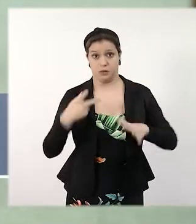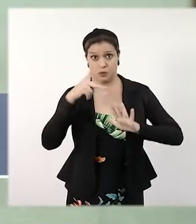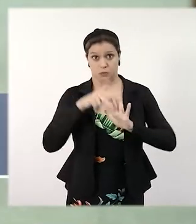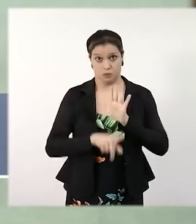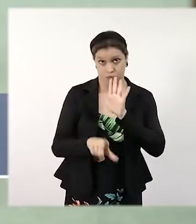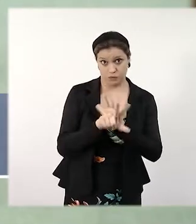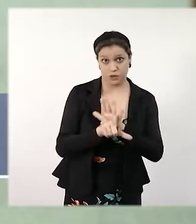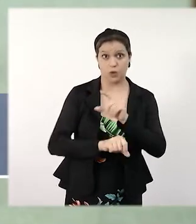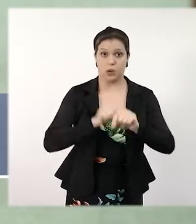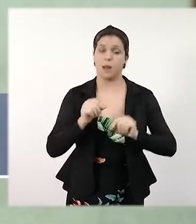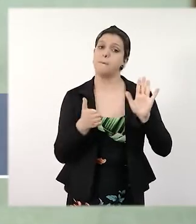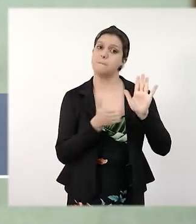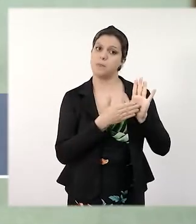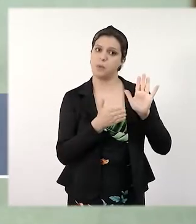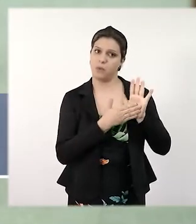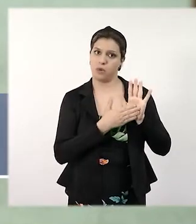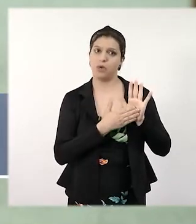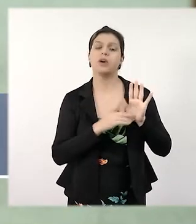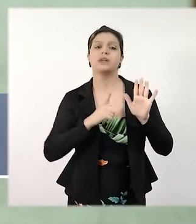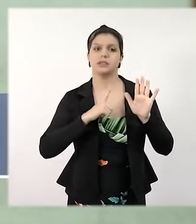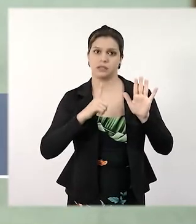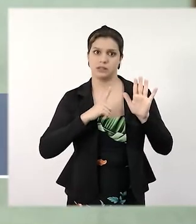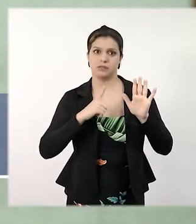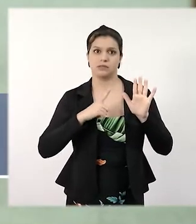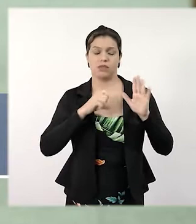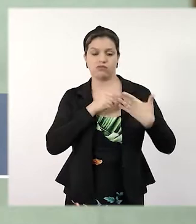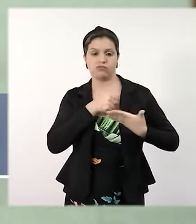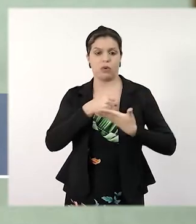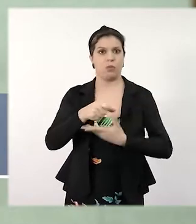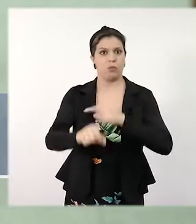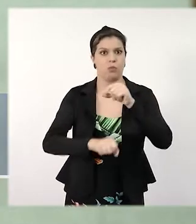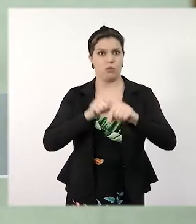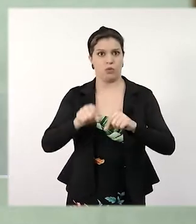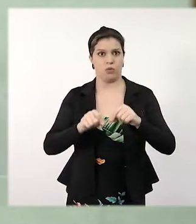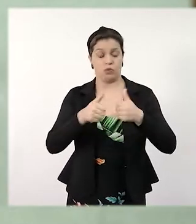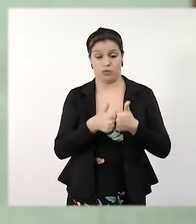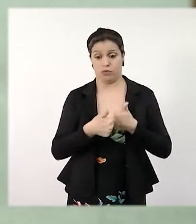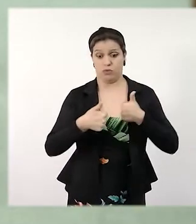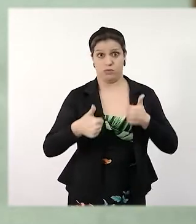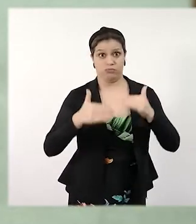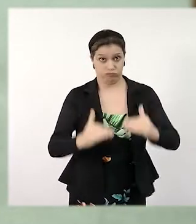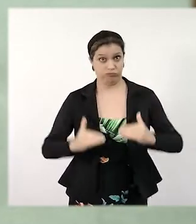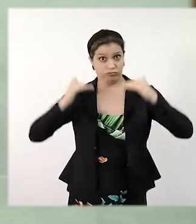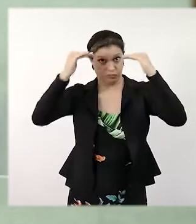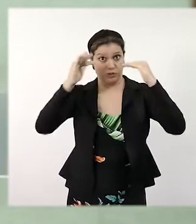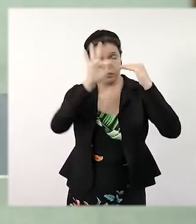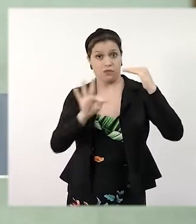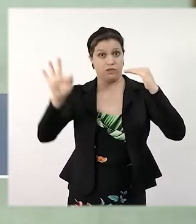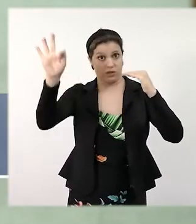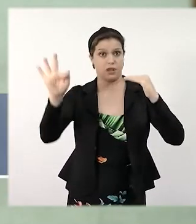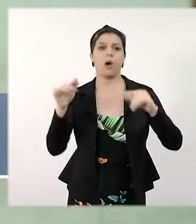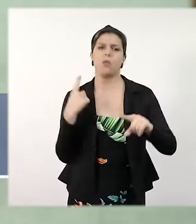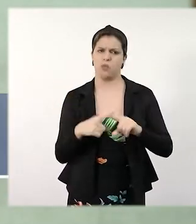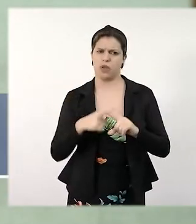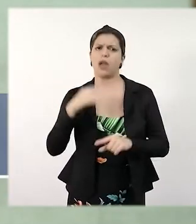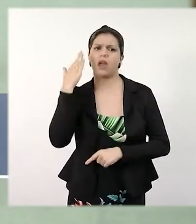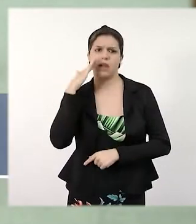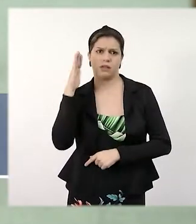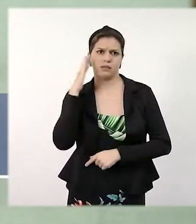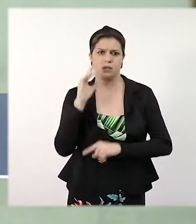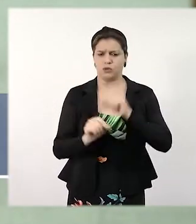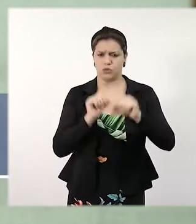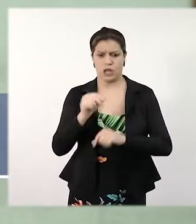do projeto, a proposta é amparada pela jurisprudência do Supremo Tribunal Federal, que pacificou o entendimento que